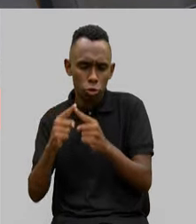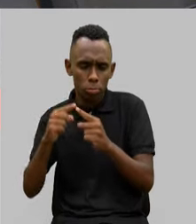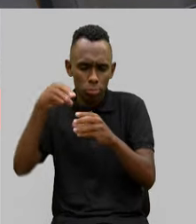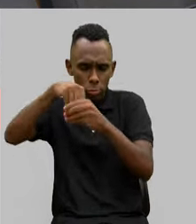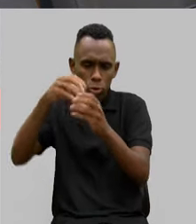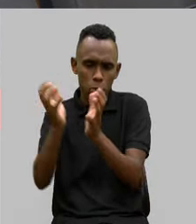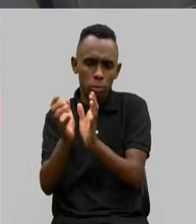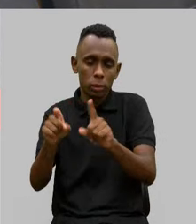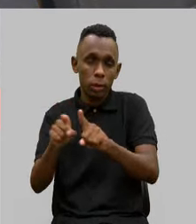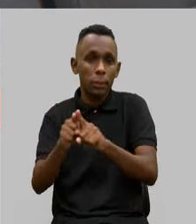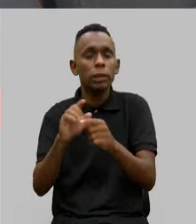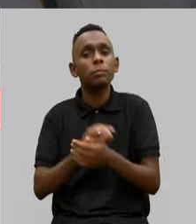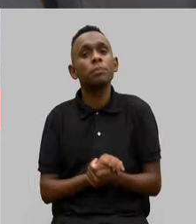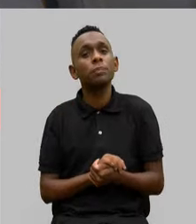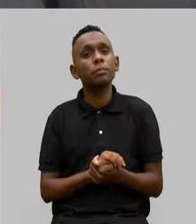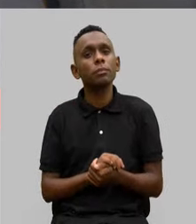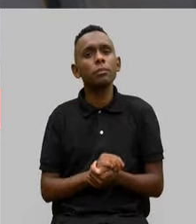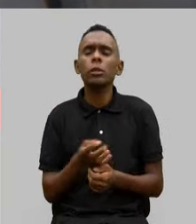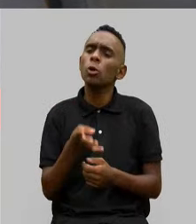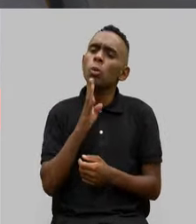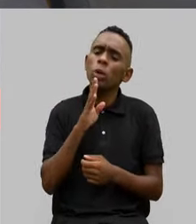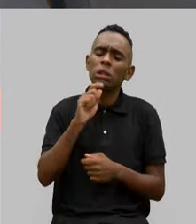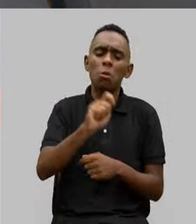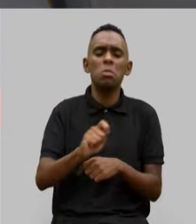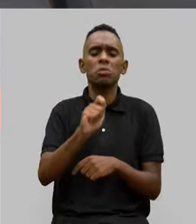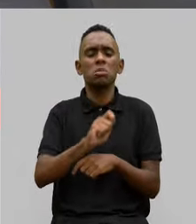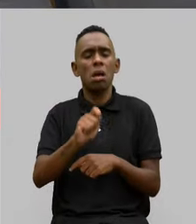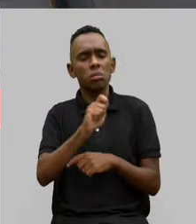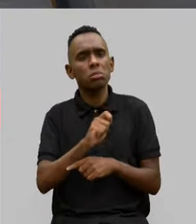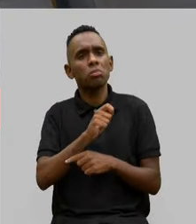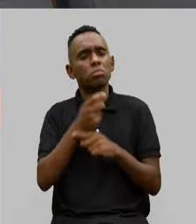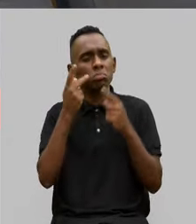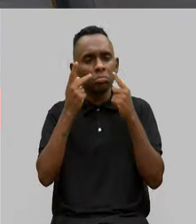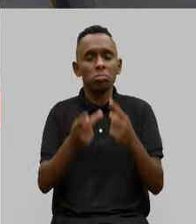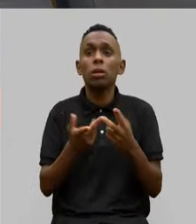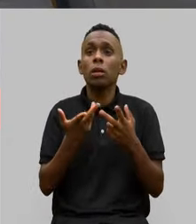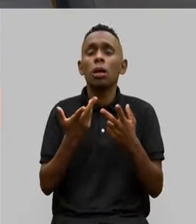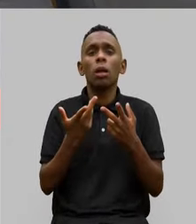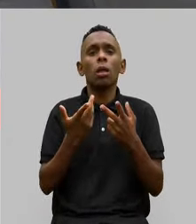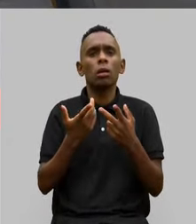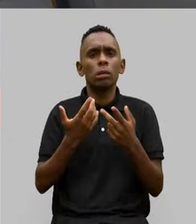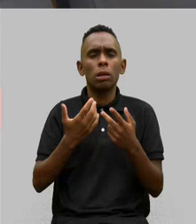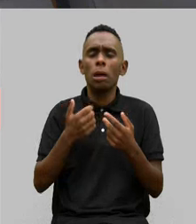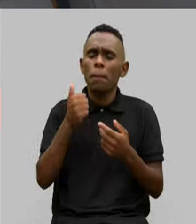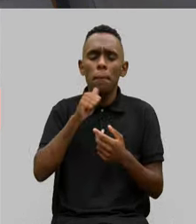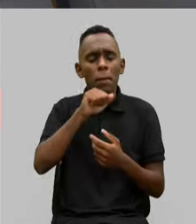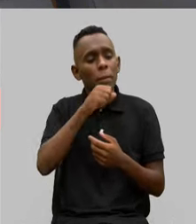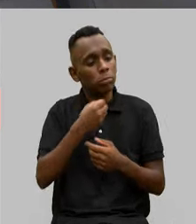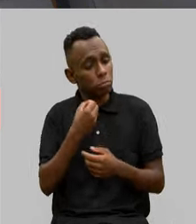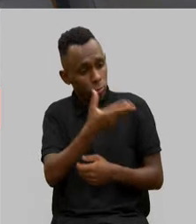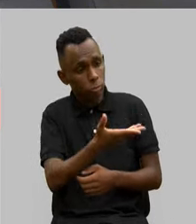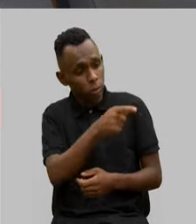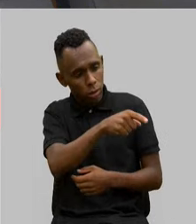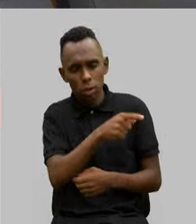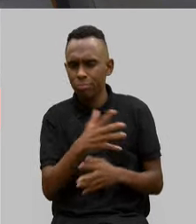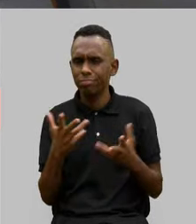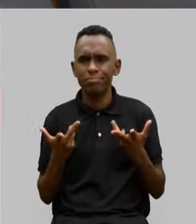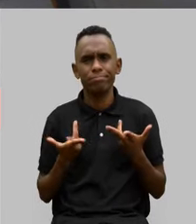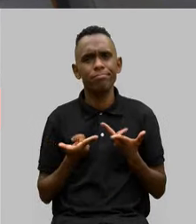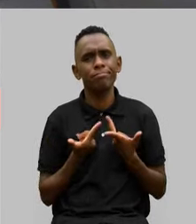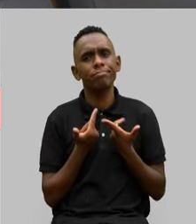E aí eu fui e conheci as associações e com certeza dei pra minha mãe e foi